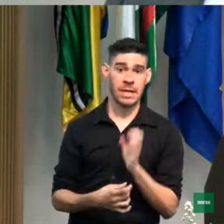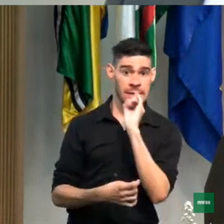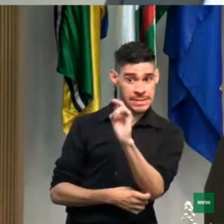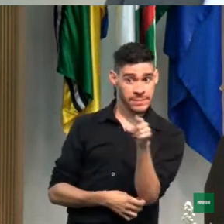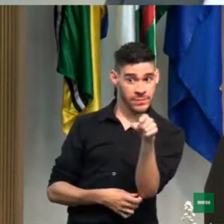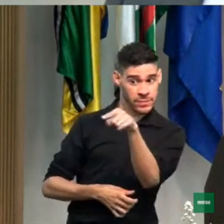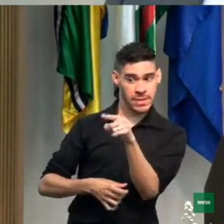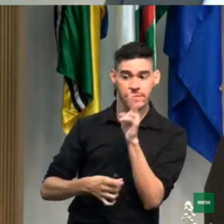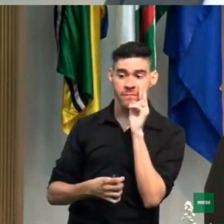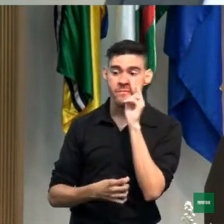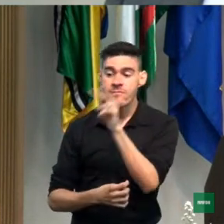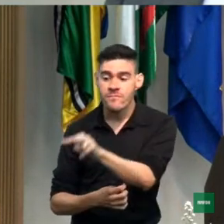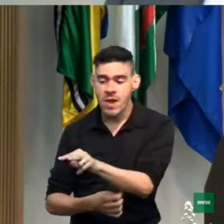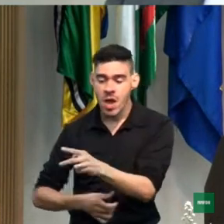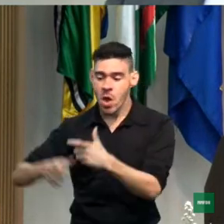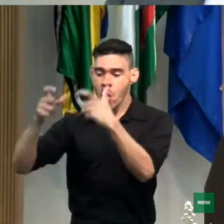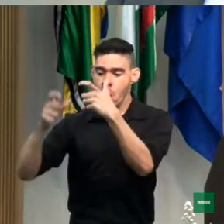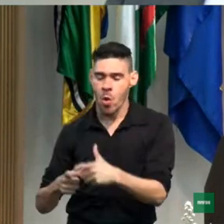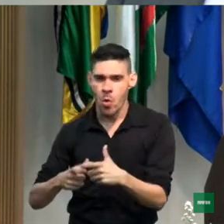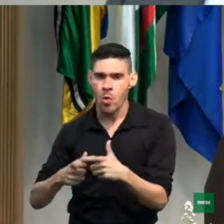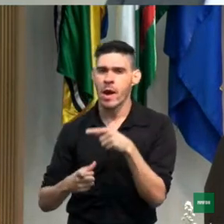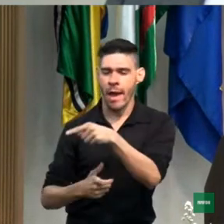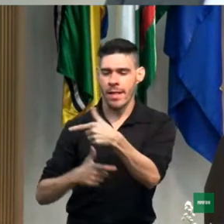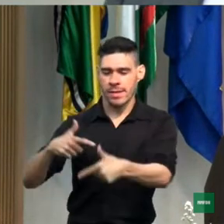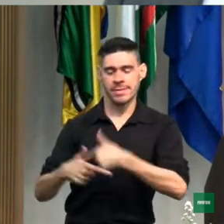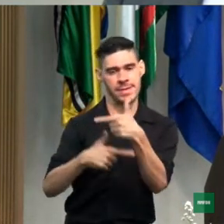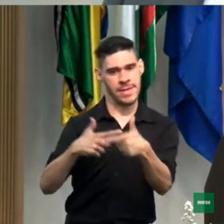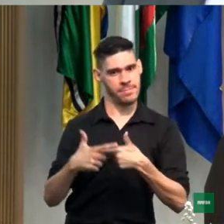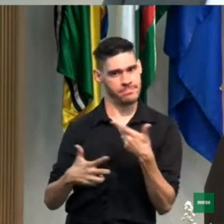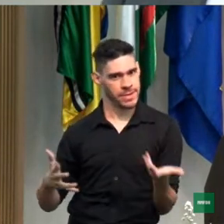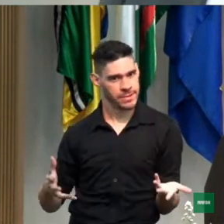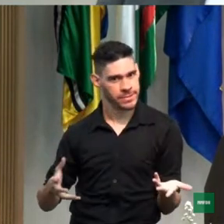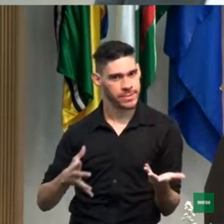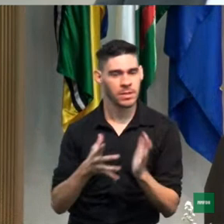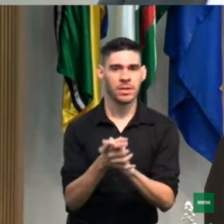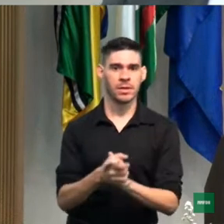lugar onde eles estão trabalhando, a casa está caindo em cima deles.